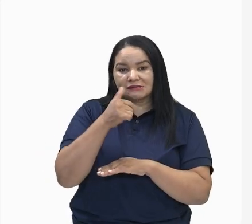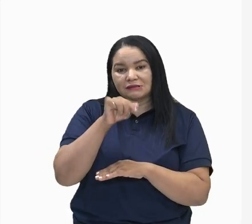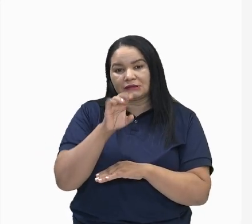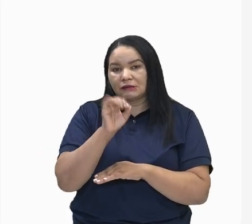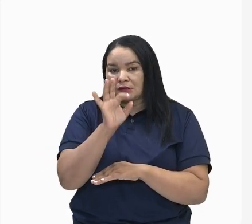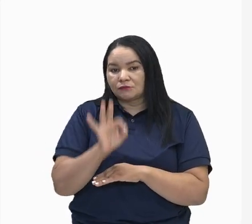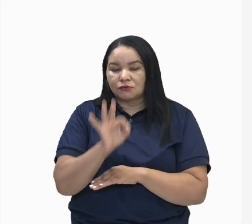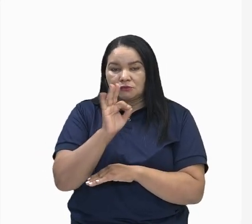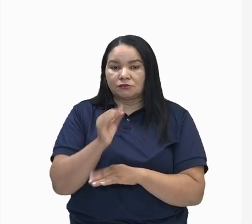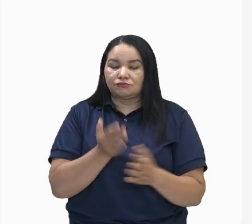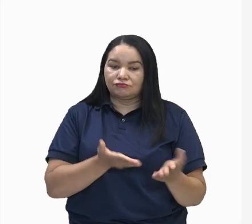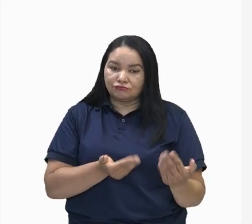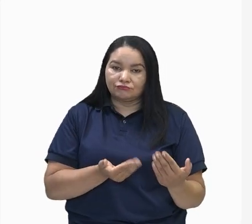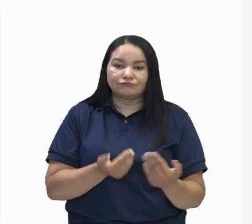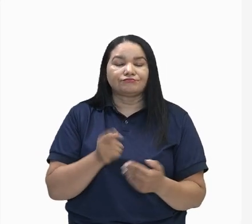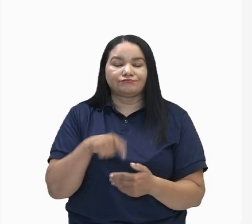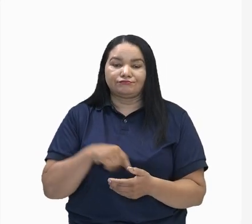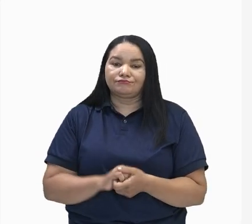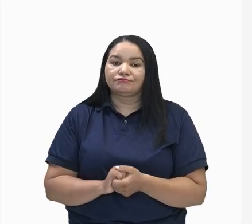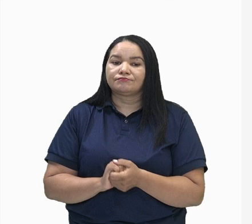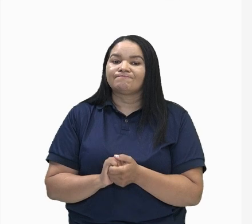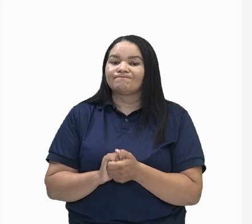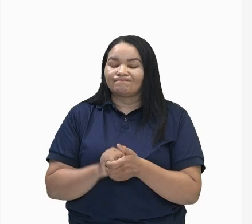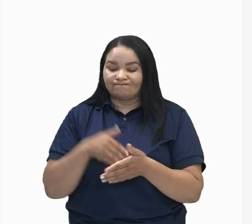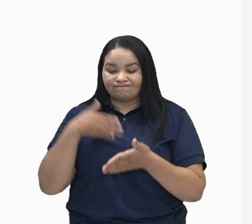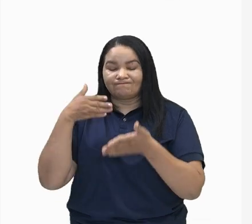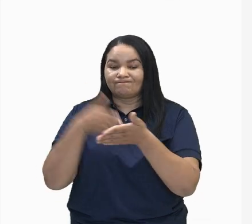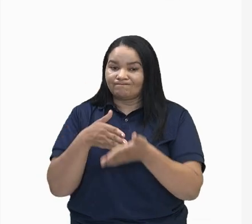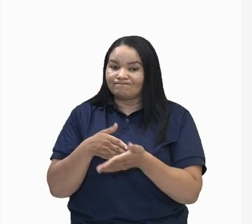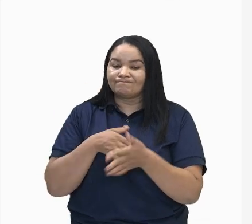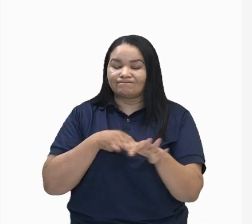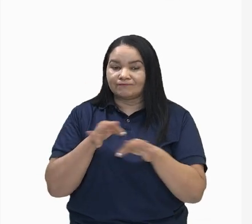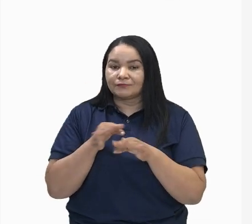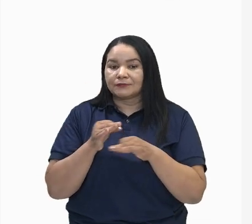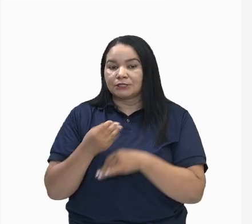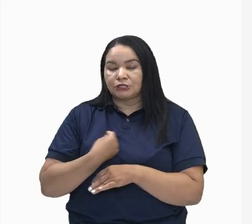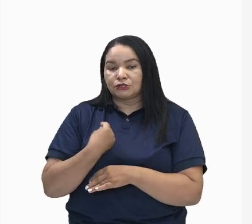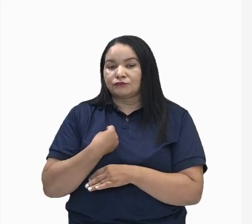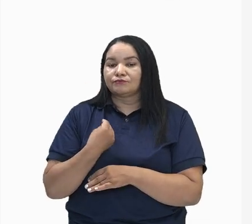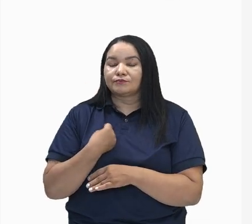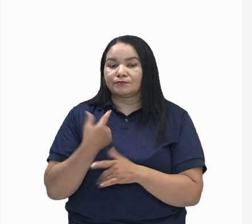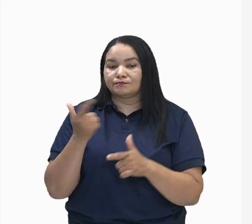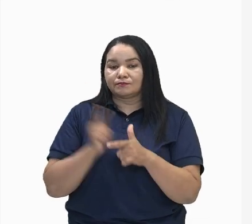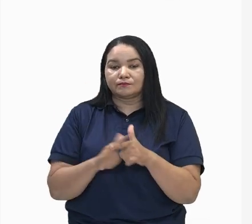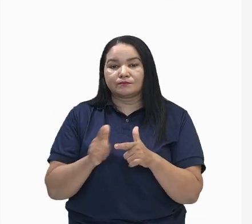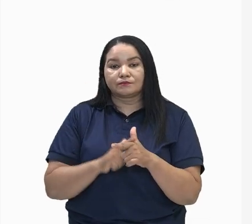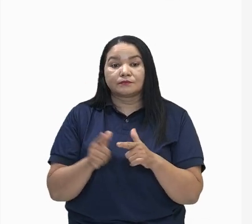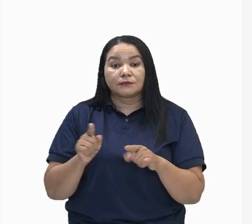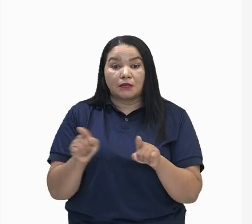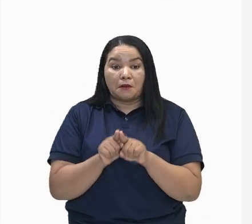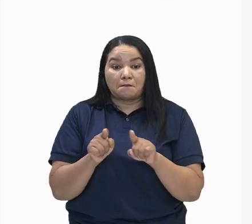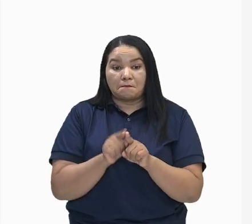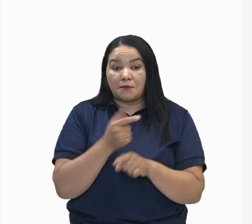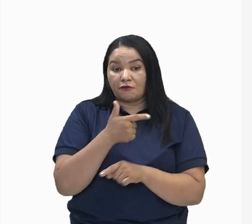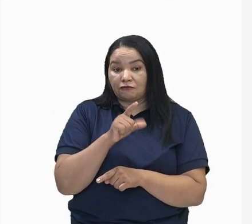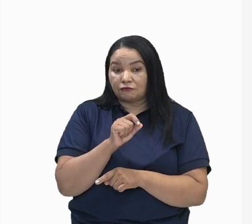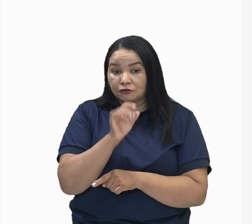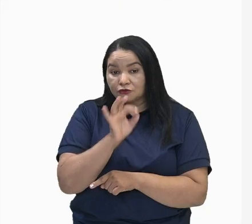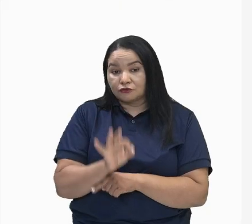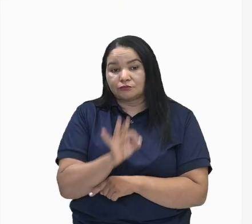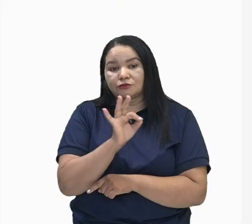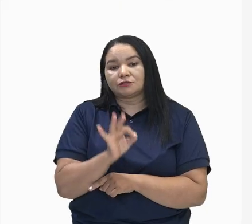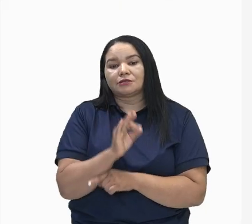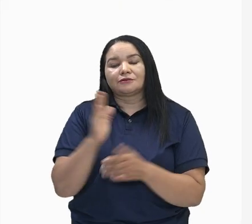interrompe mesmo os planos dessa moça, né? E, infelizmente, também é necessário dizer que 20% delas